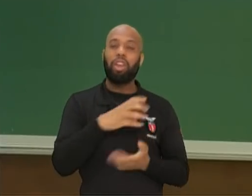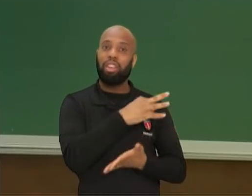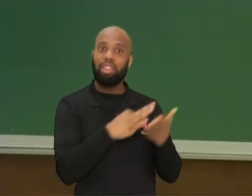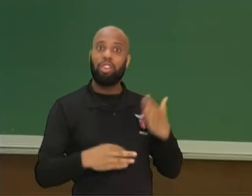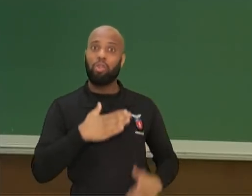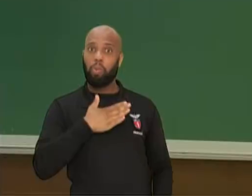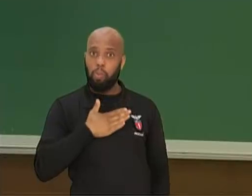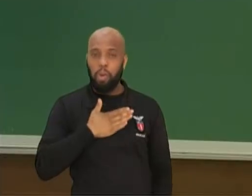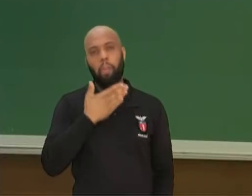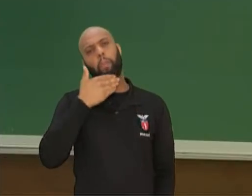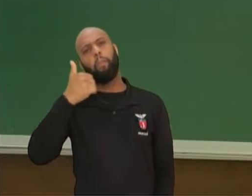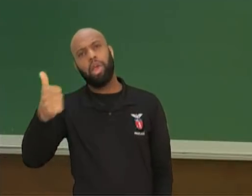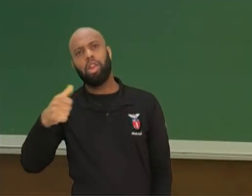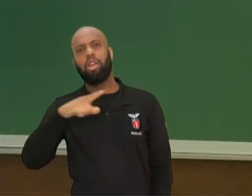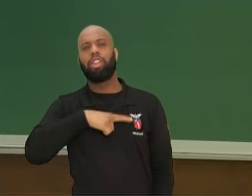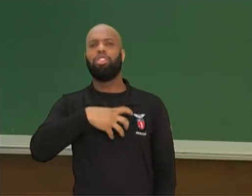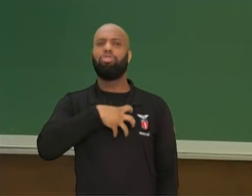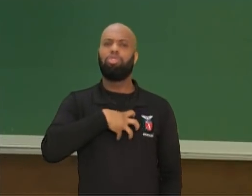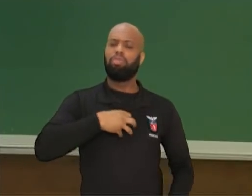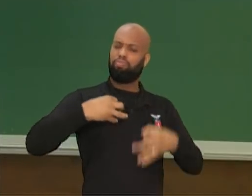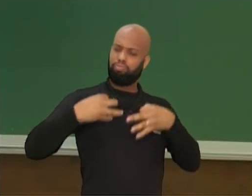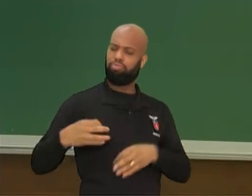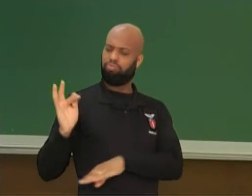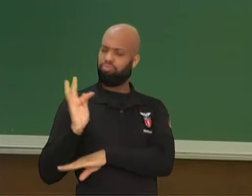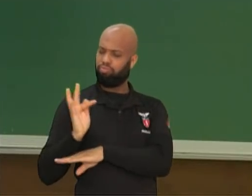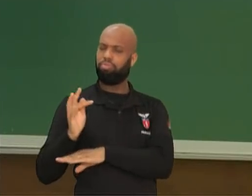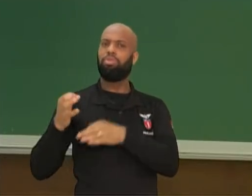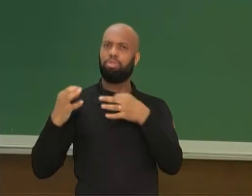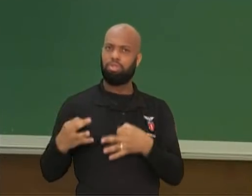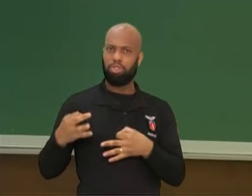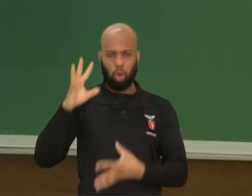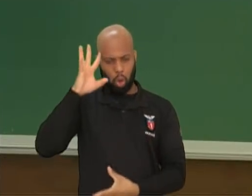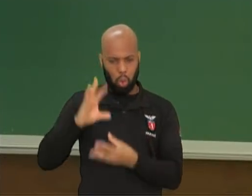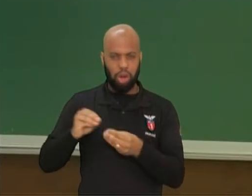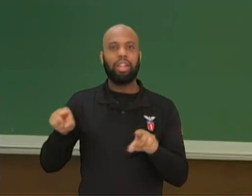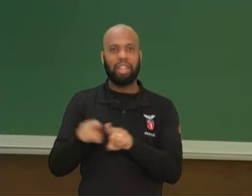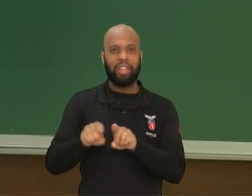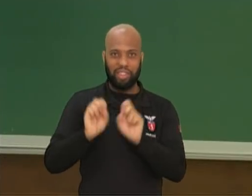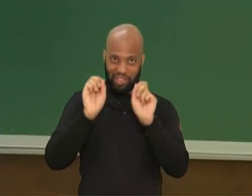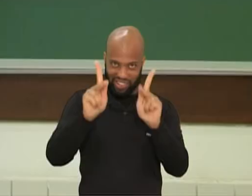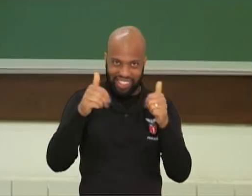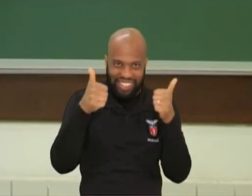texto mais elaborado e mais compreensivo